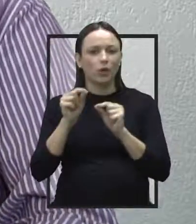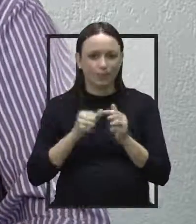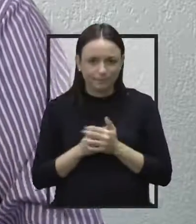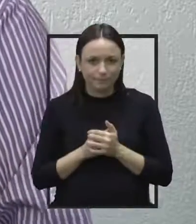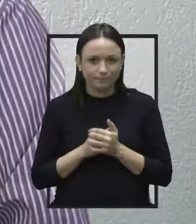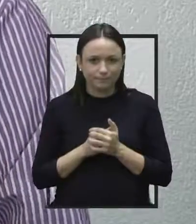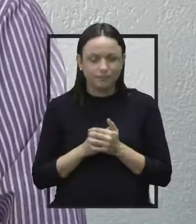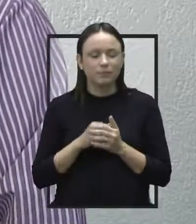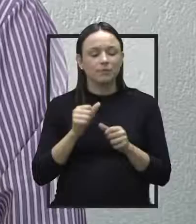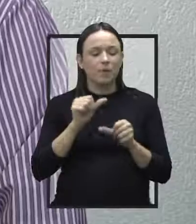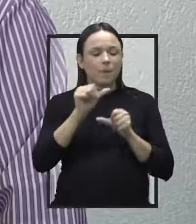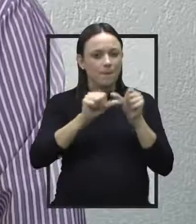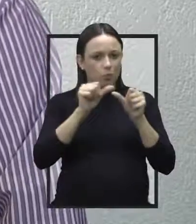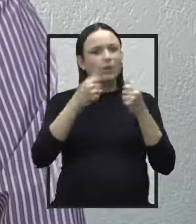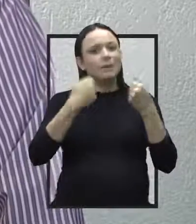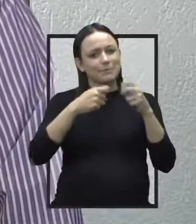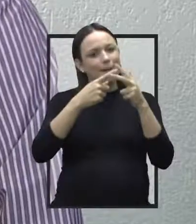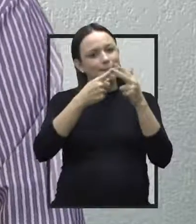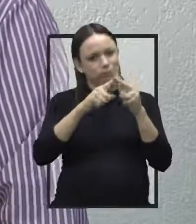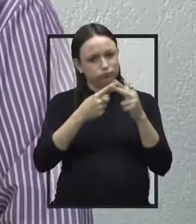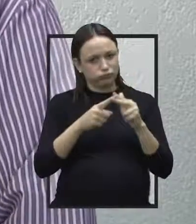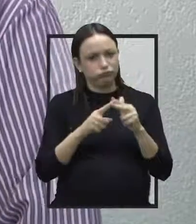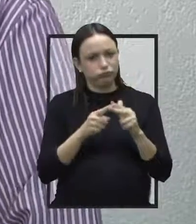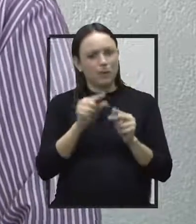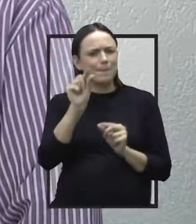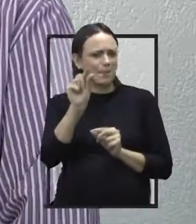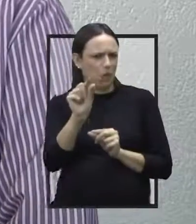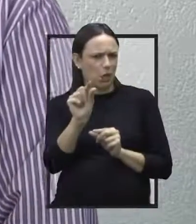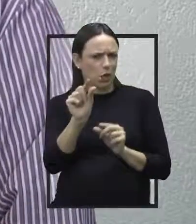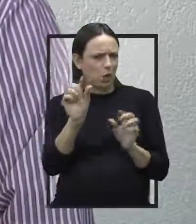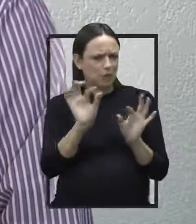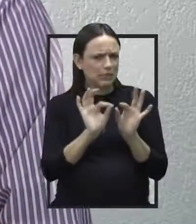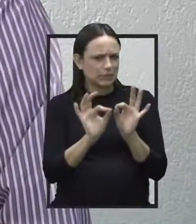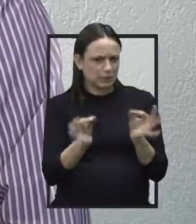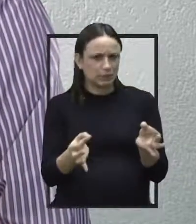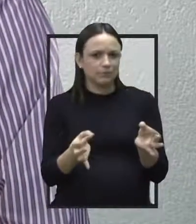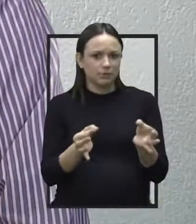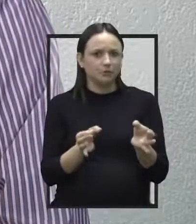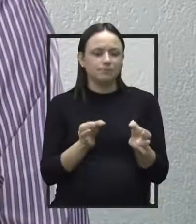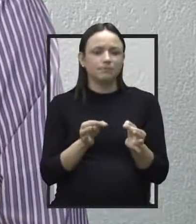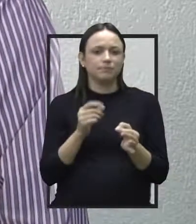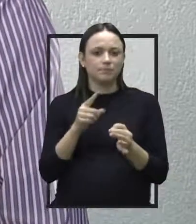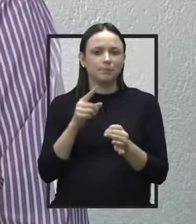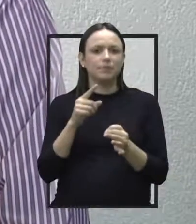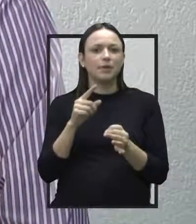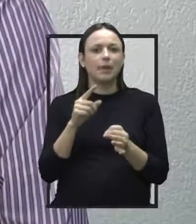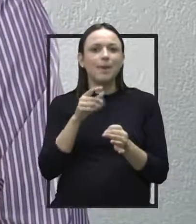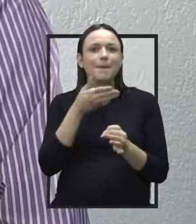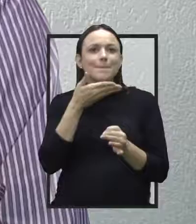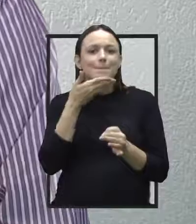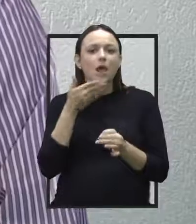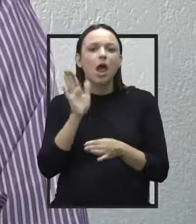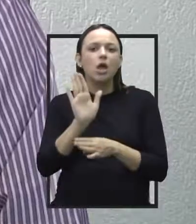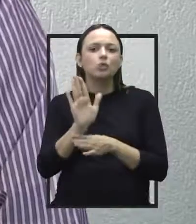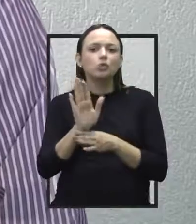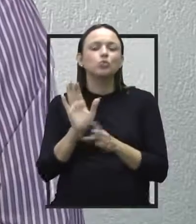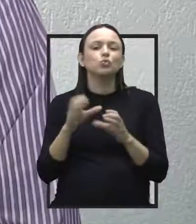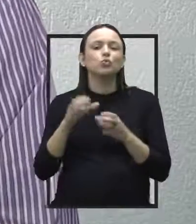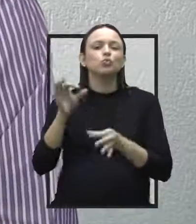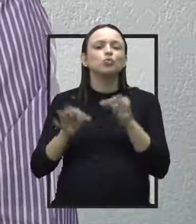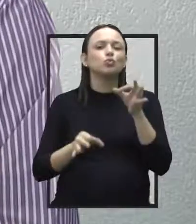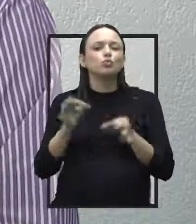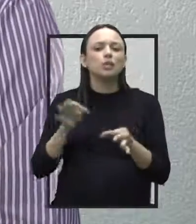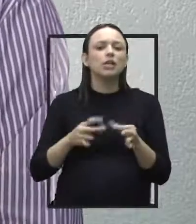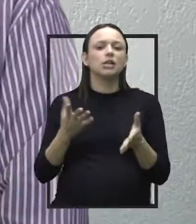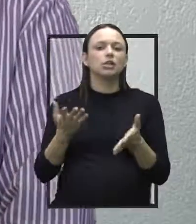que fazer algumas modificações pequenas, justamente nesse processo, para dar mais estabilidade jurídica em